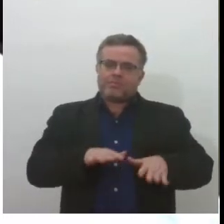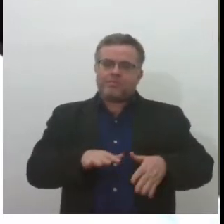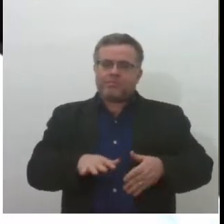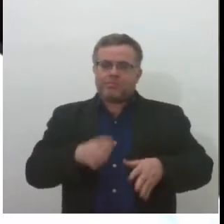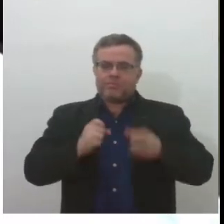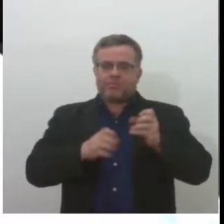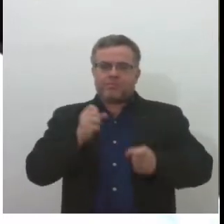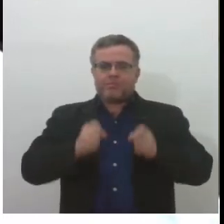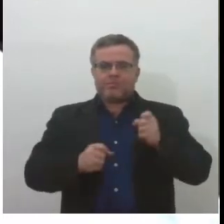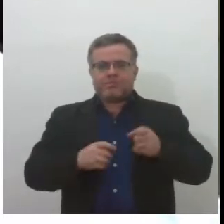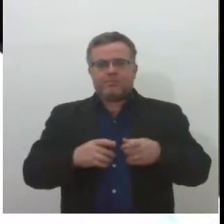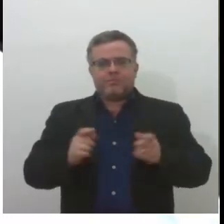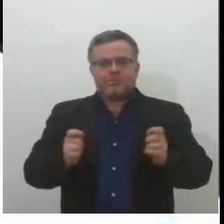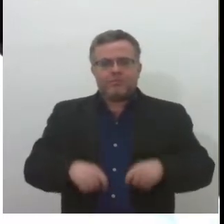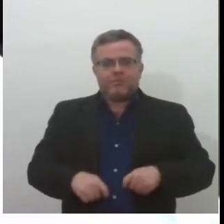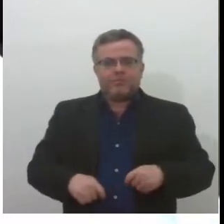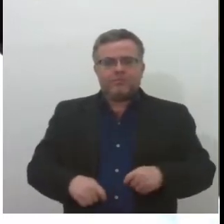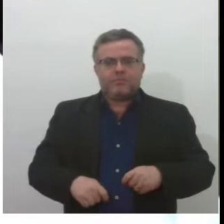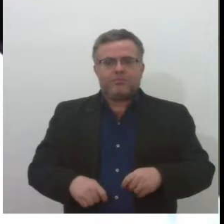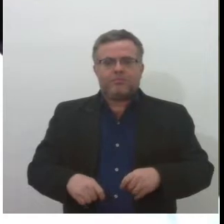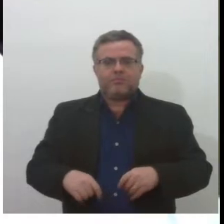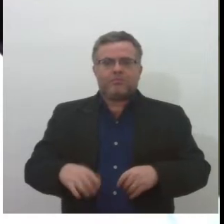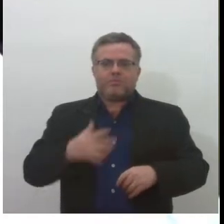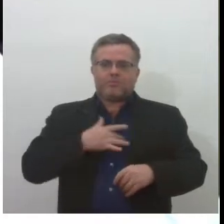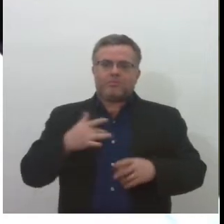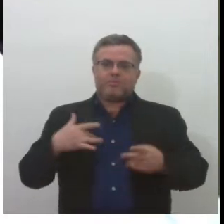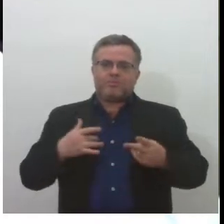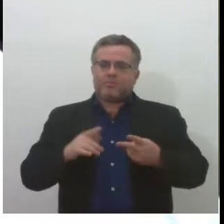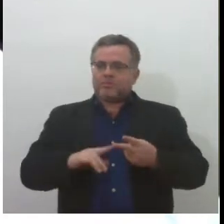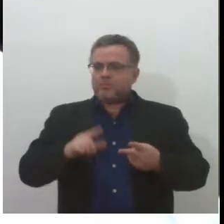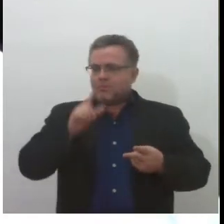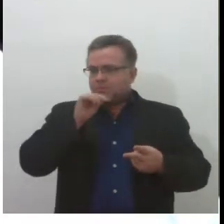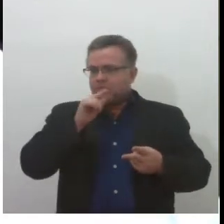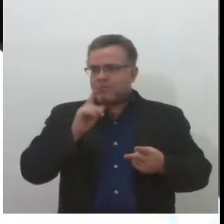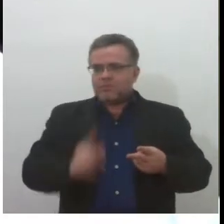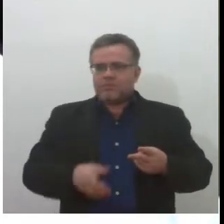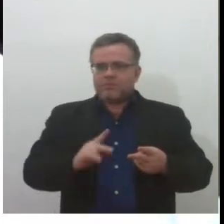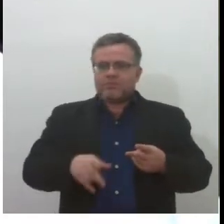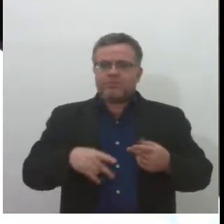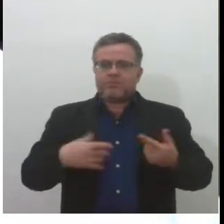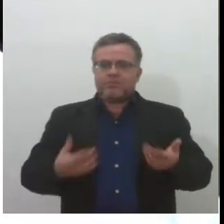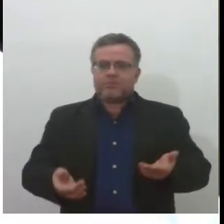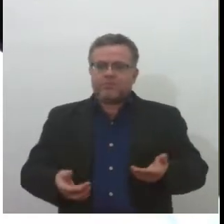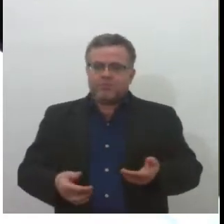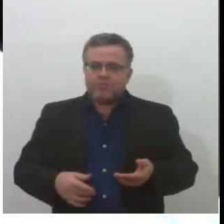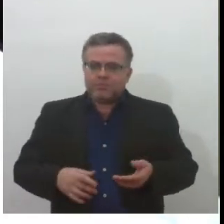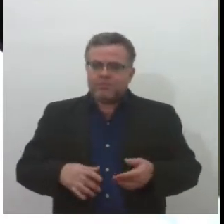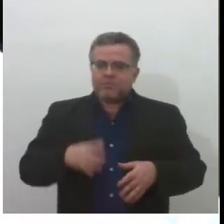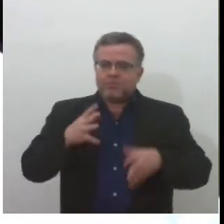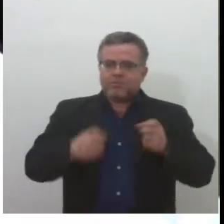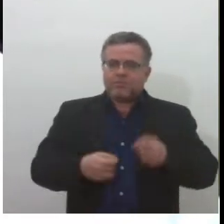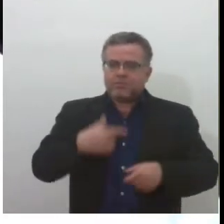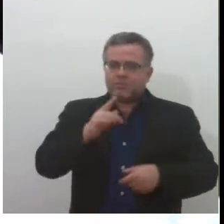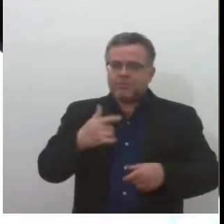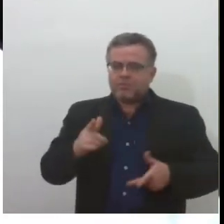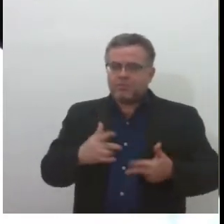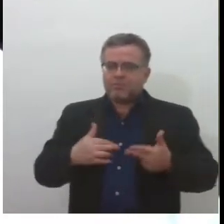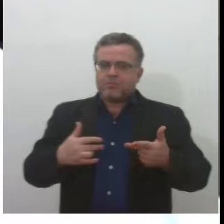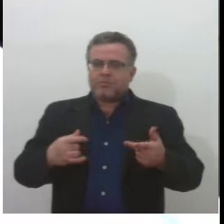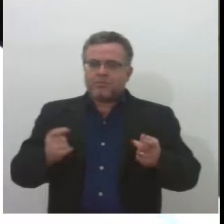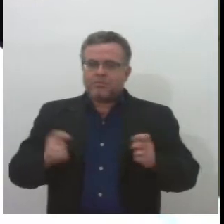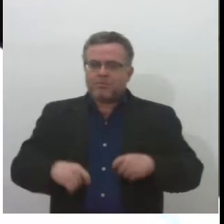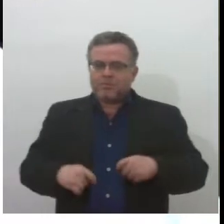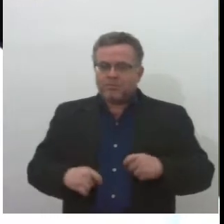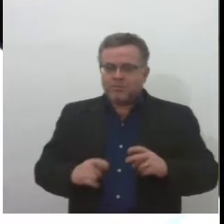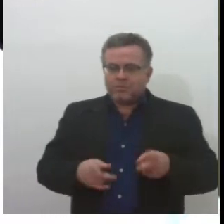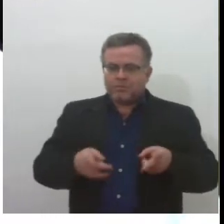disso né ela precisa estar bem hidratada tomar bastante líquido inclusive leite e outras e outros líquidos